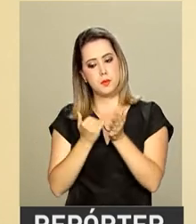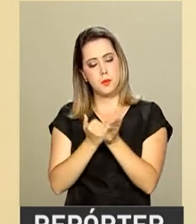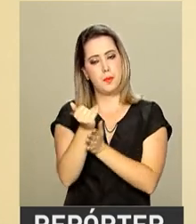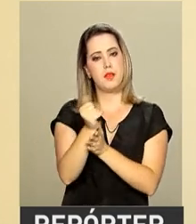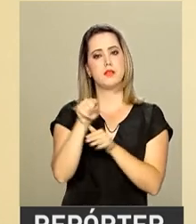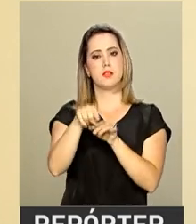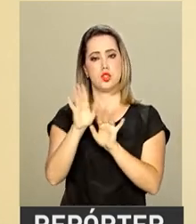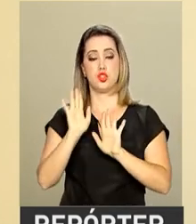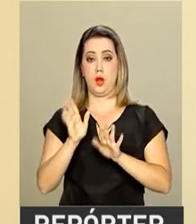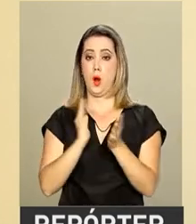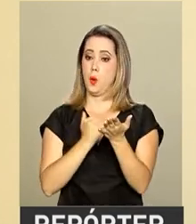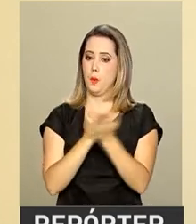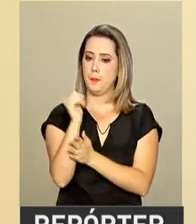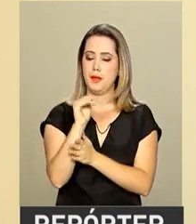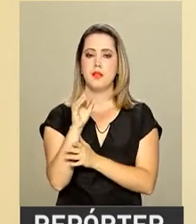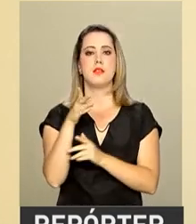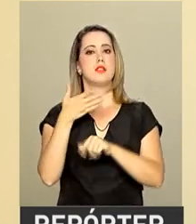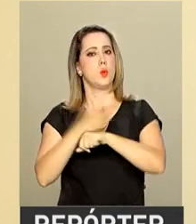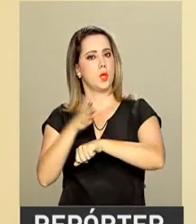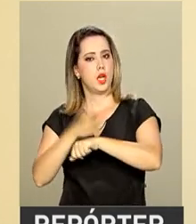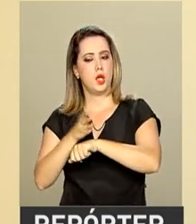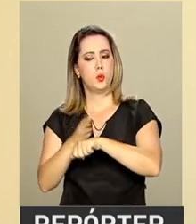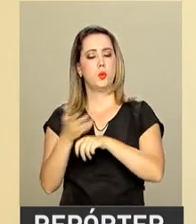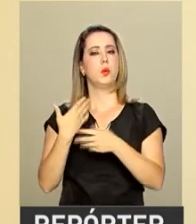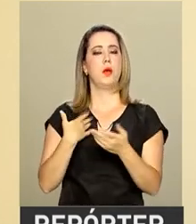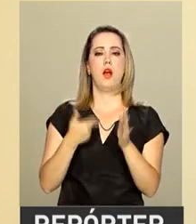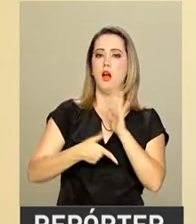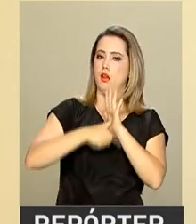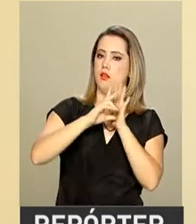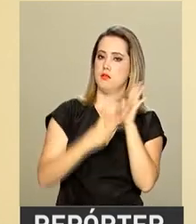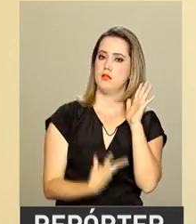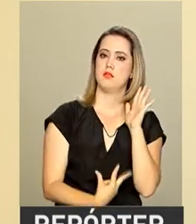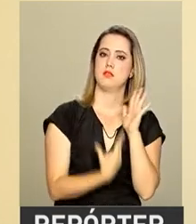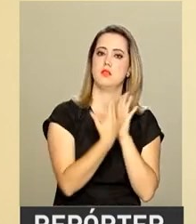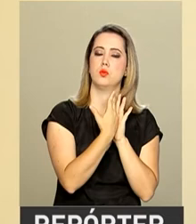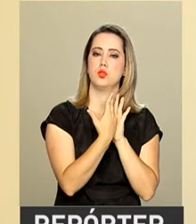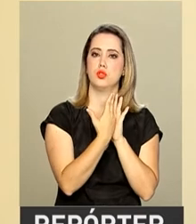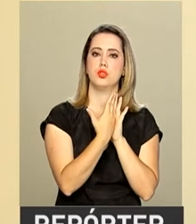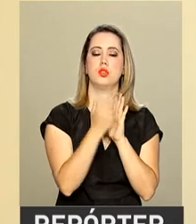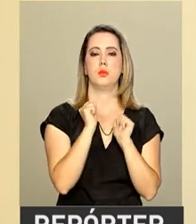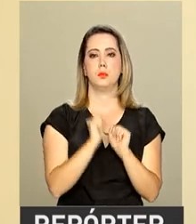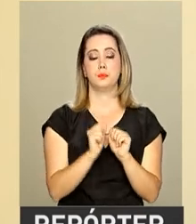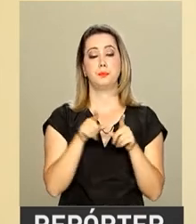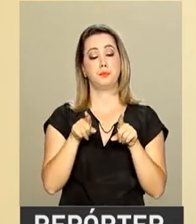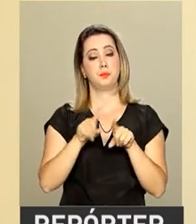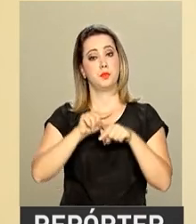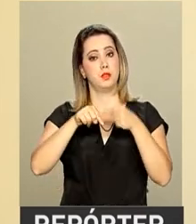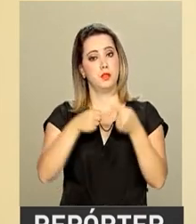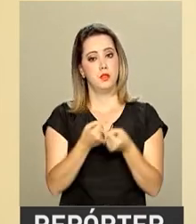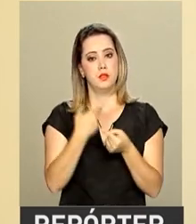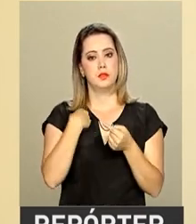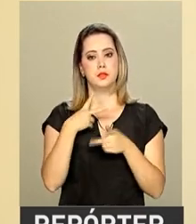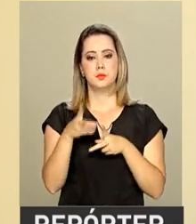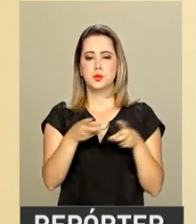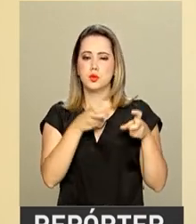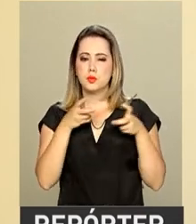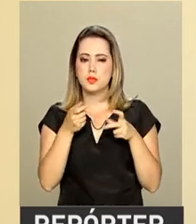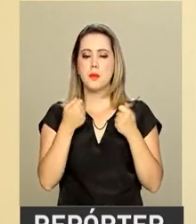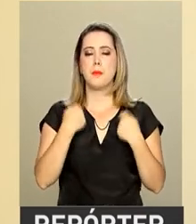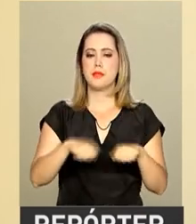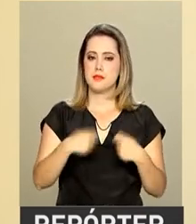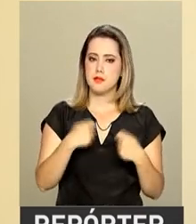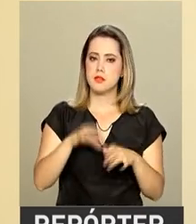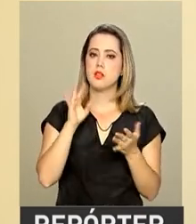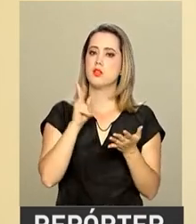elas são colocadas numa fisioterapia pré-operatória que nós fazemos. E a seguir, os casos que têm necessidade